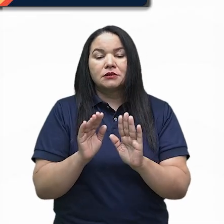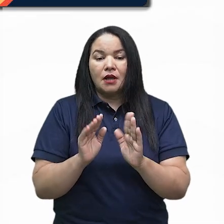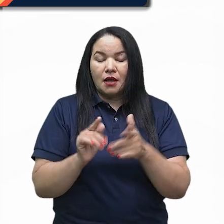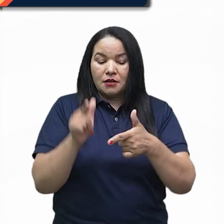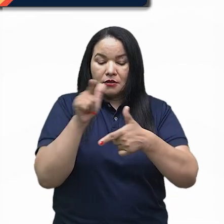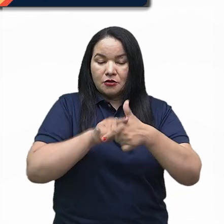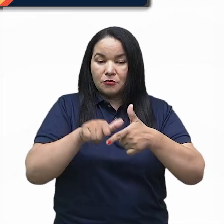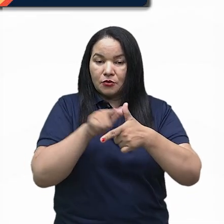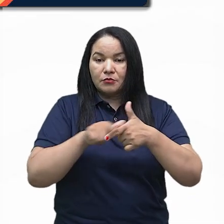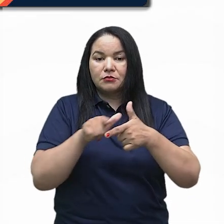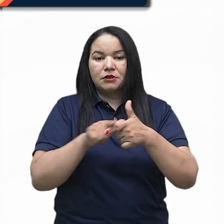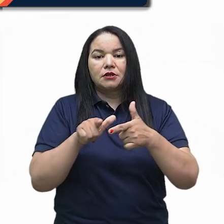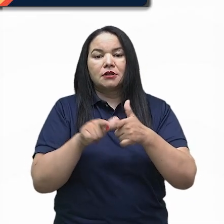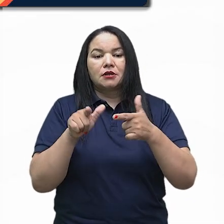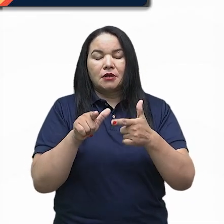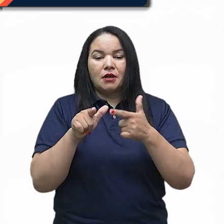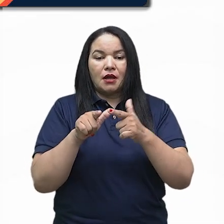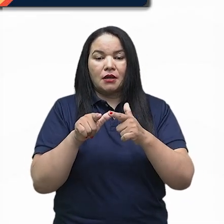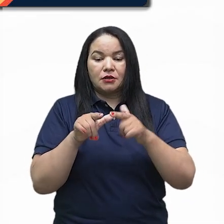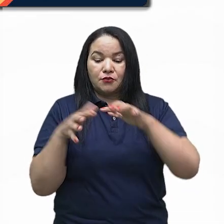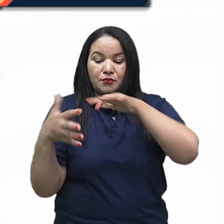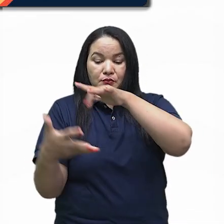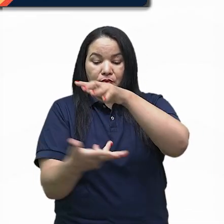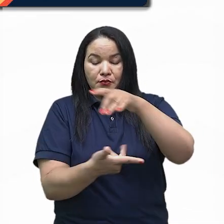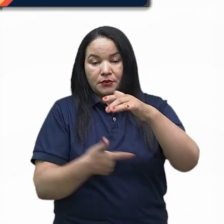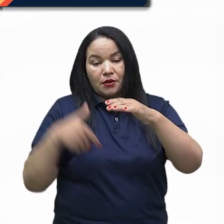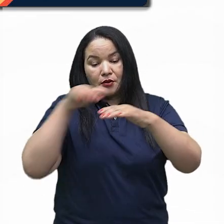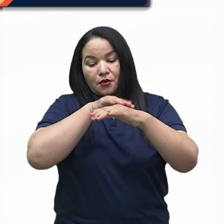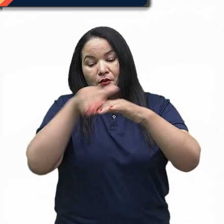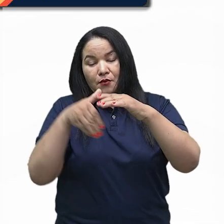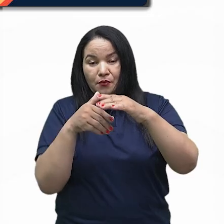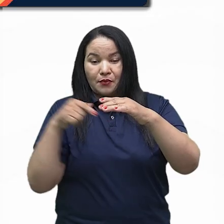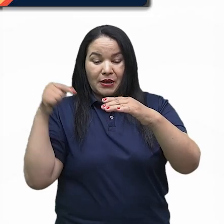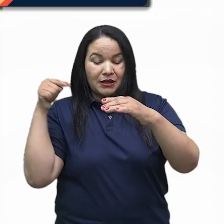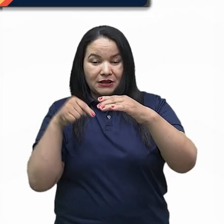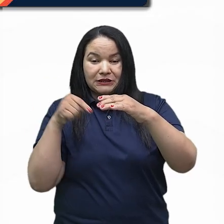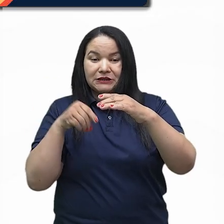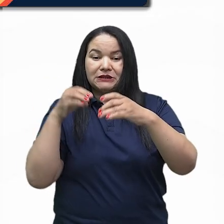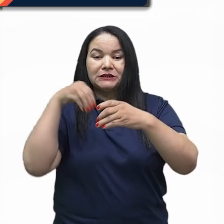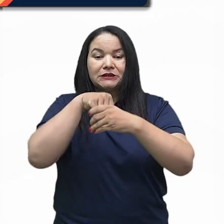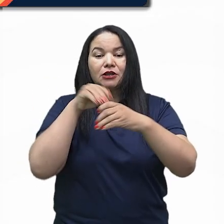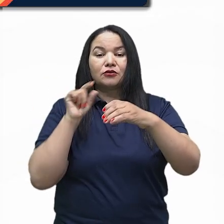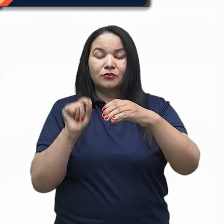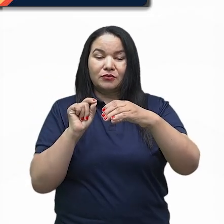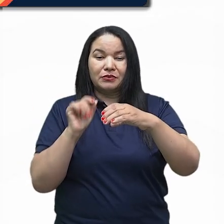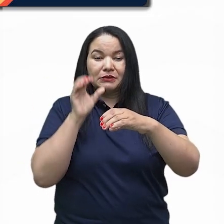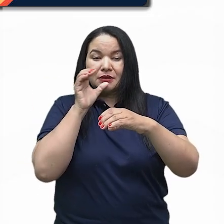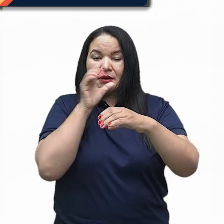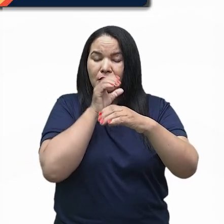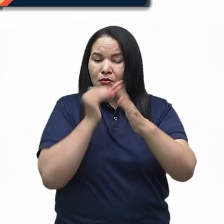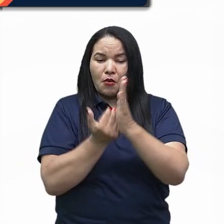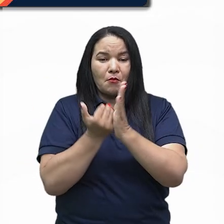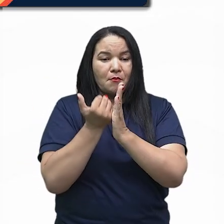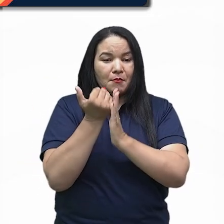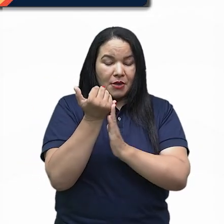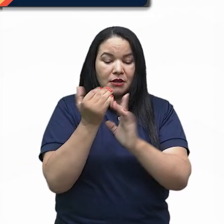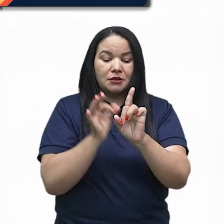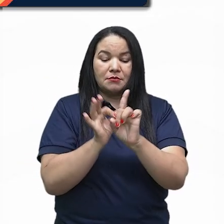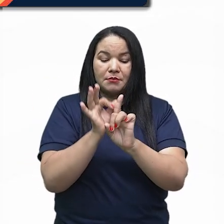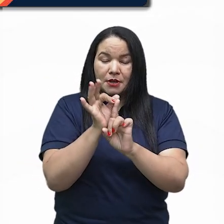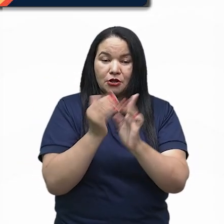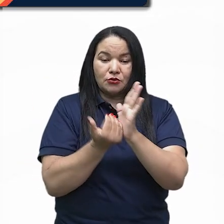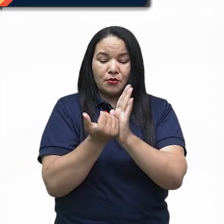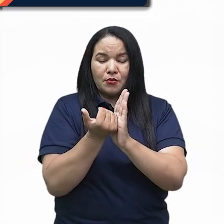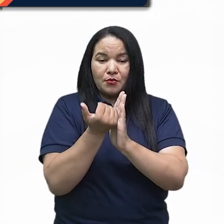né, retêm mais calor ainda na atmosfera do que deveria, elevando a temperatura média da Terra